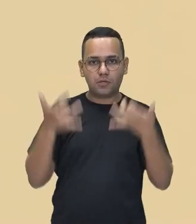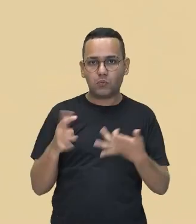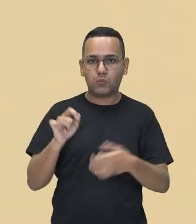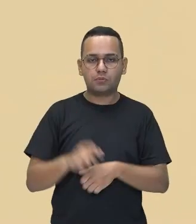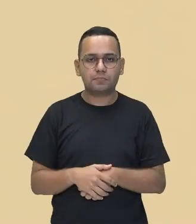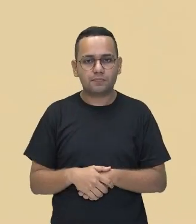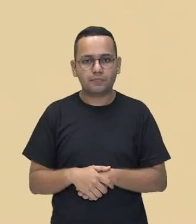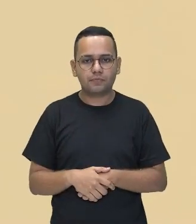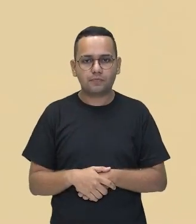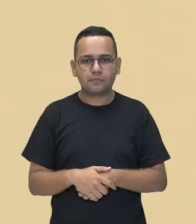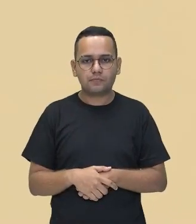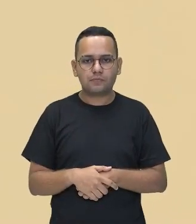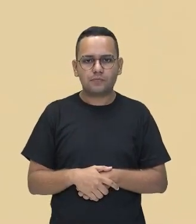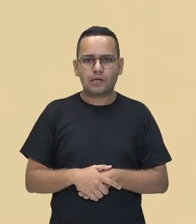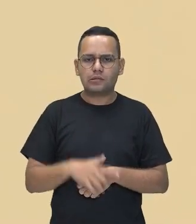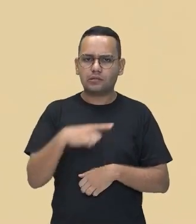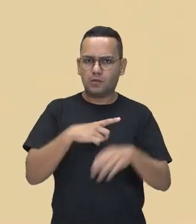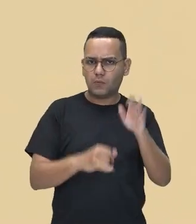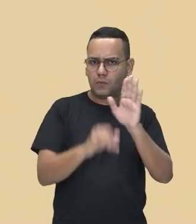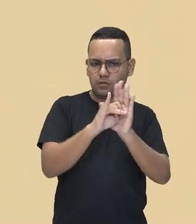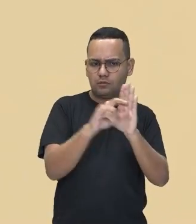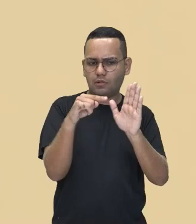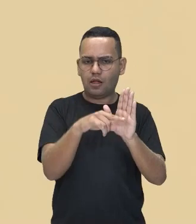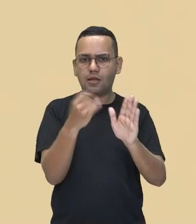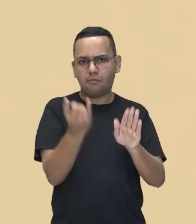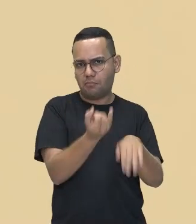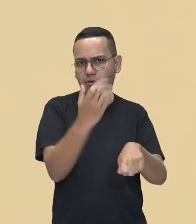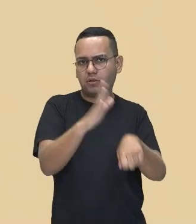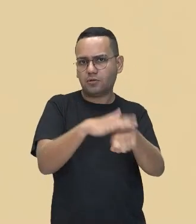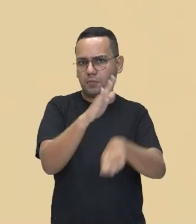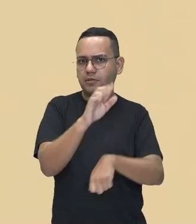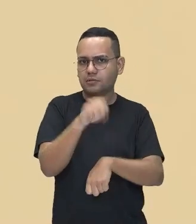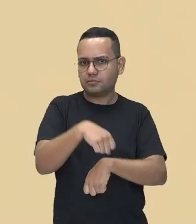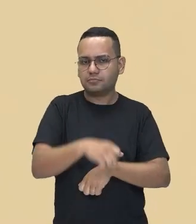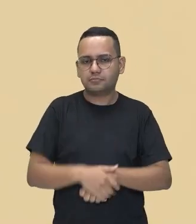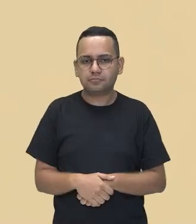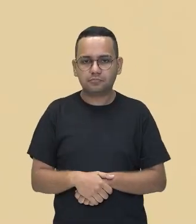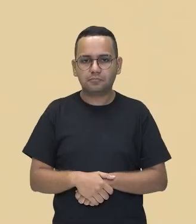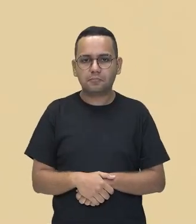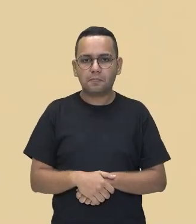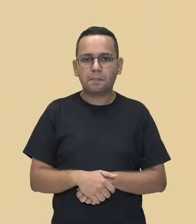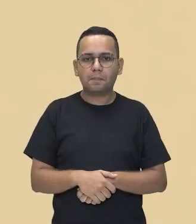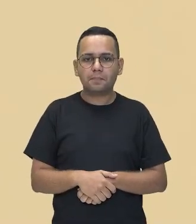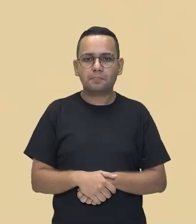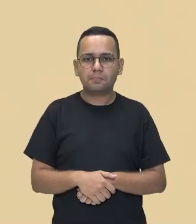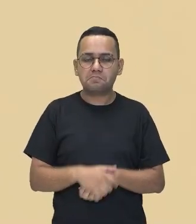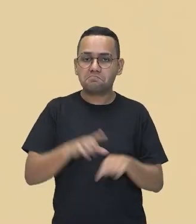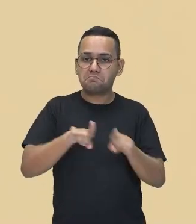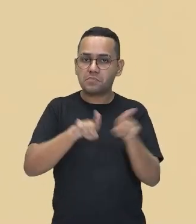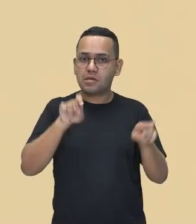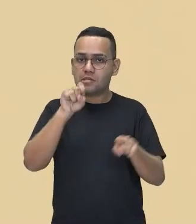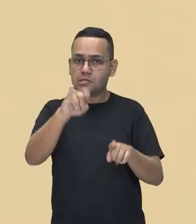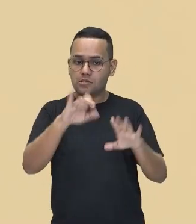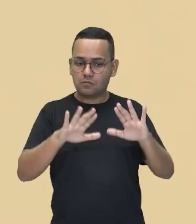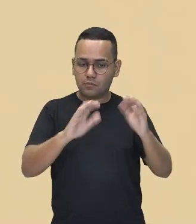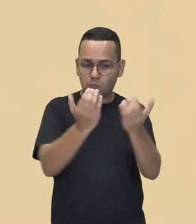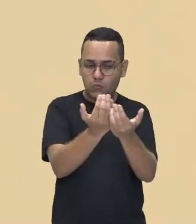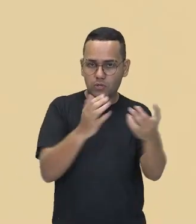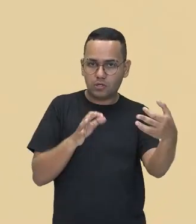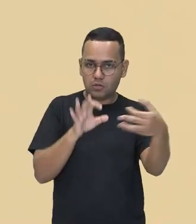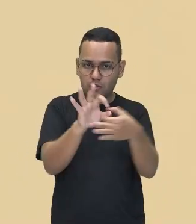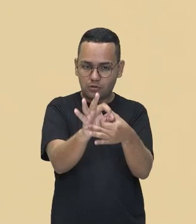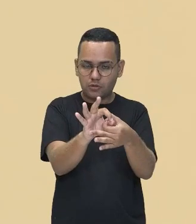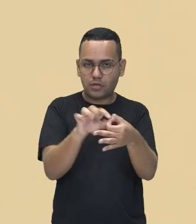uma identidade que ela é importante, mas nós temos, então, quando eu pertenço a uma comunidade, a gente pertence a